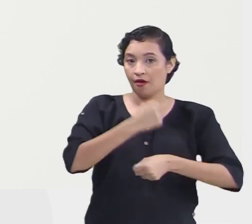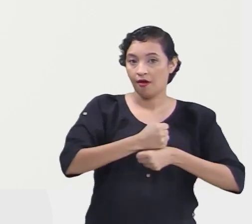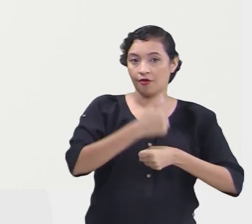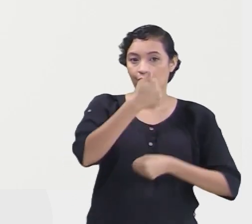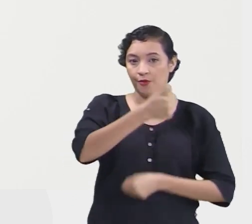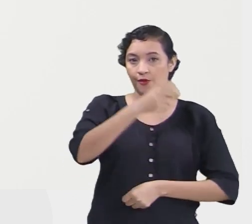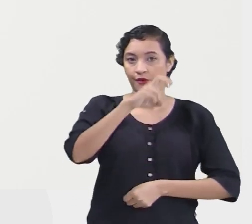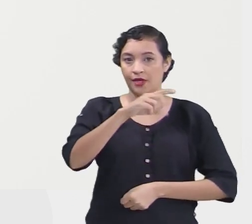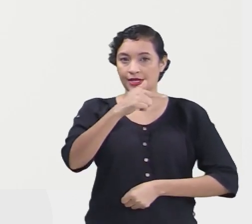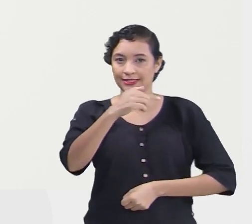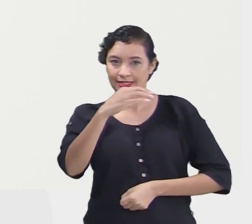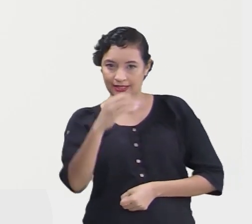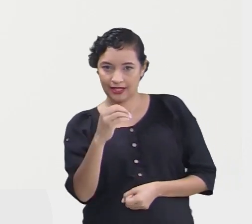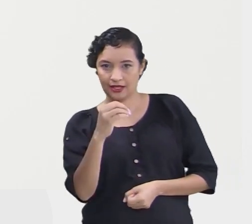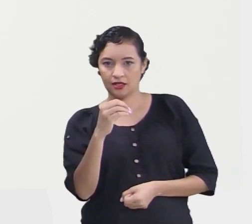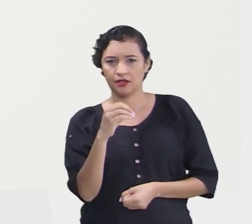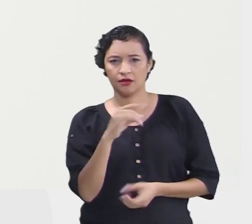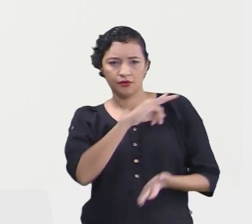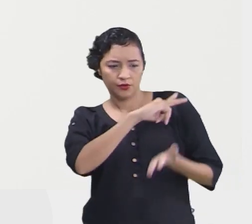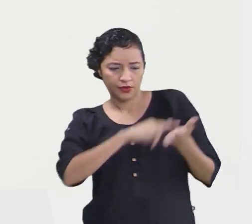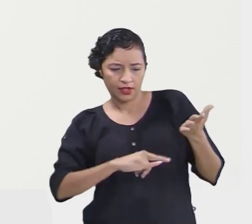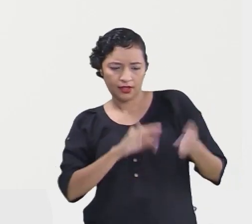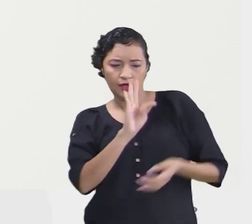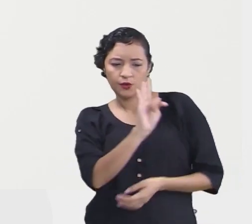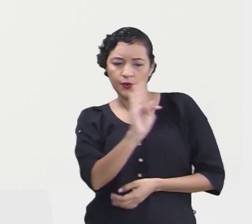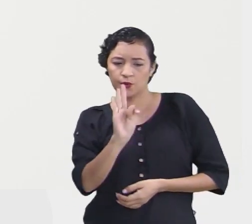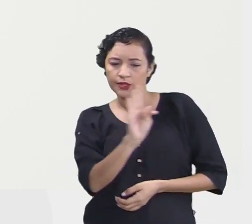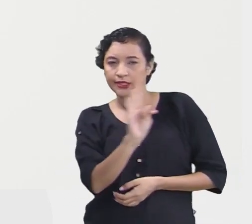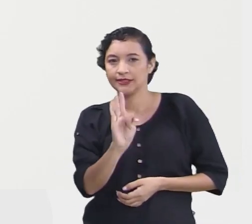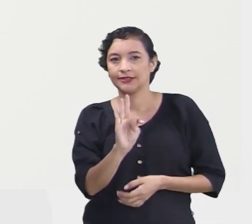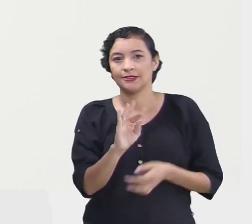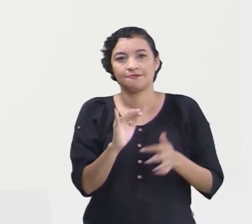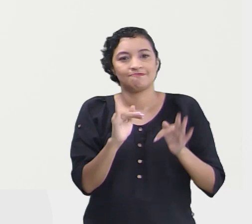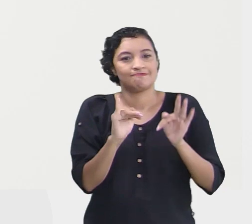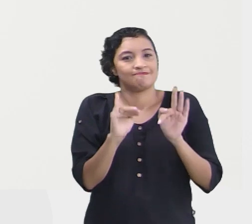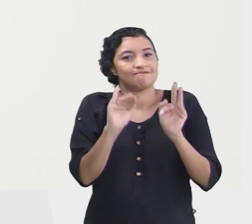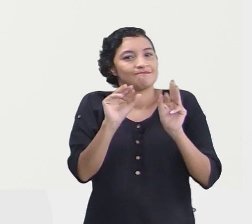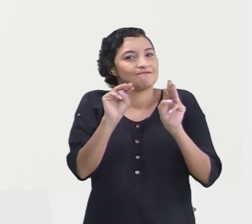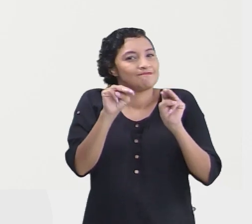1570, o TT, Tratado de Tordesilhas,